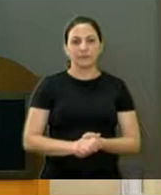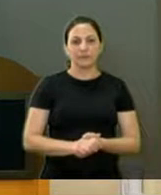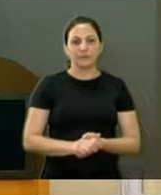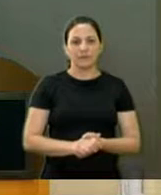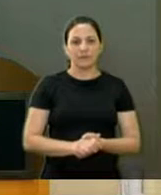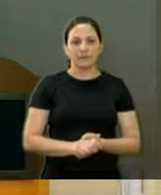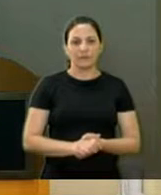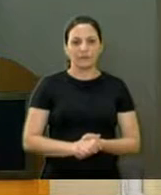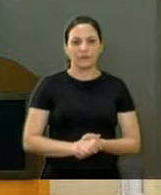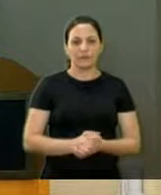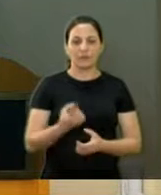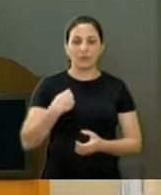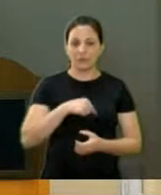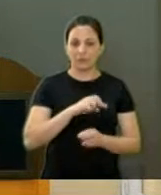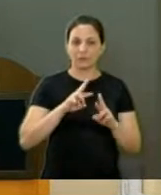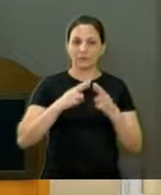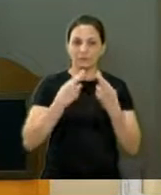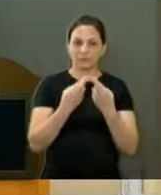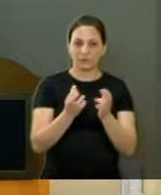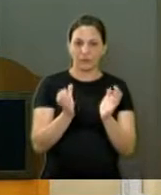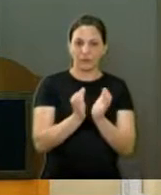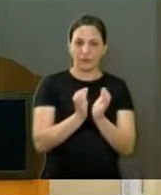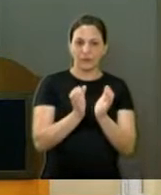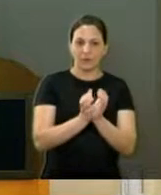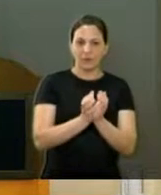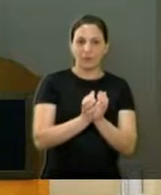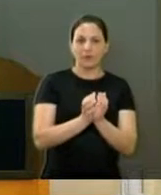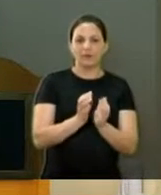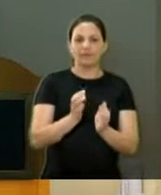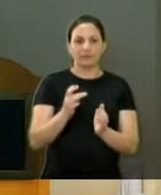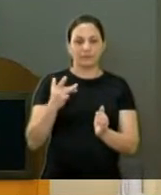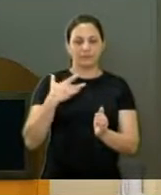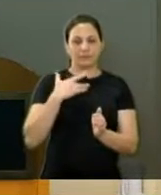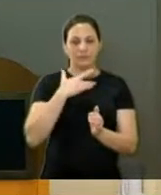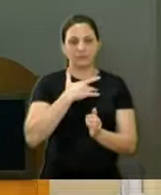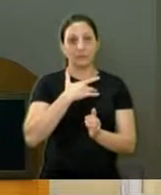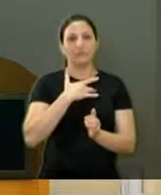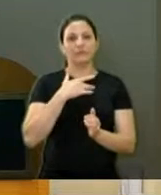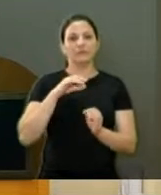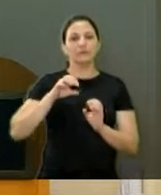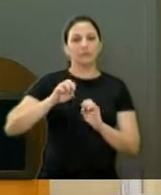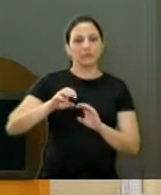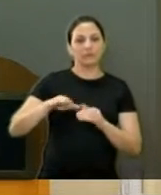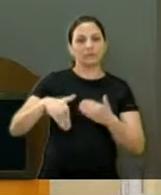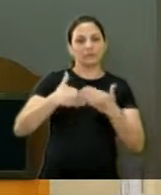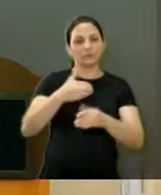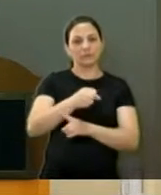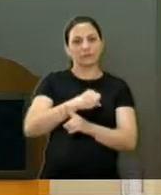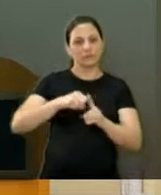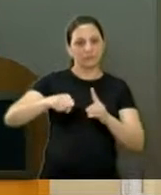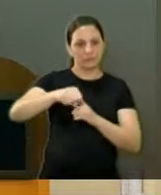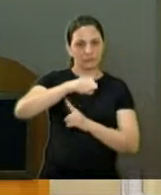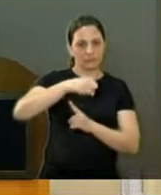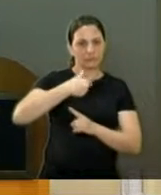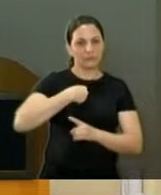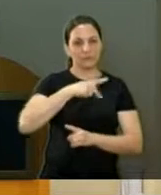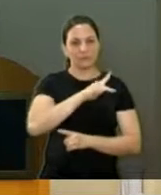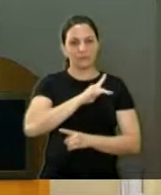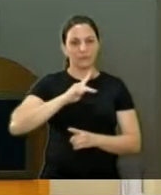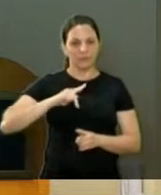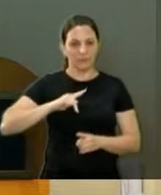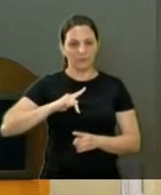da comissão da saúde educação desenvolvimento social onde eu sou presidente o